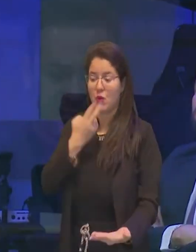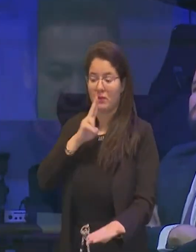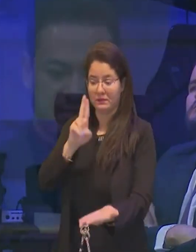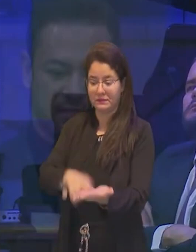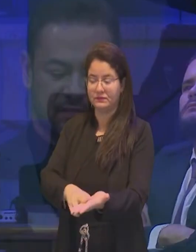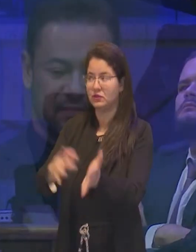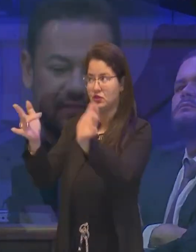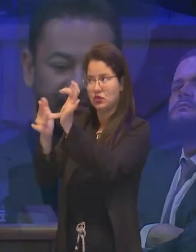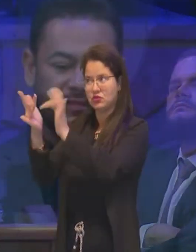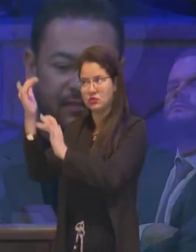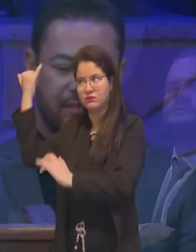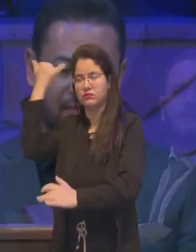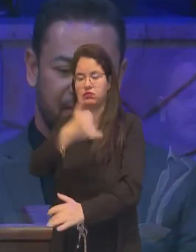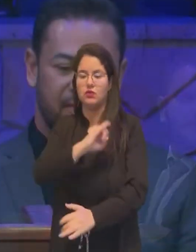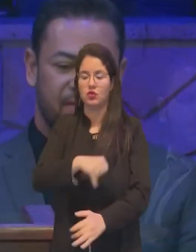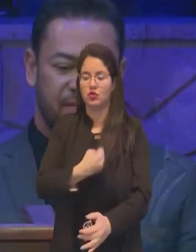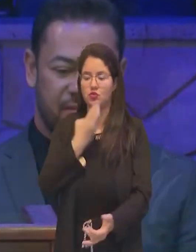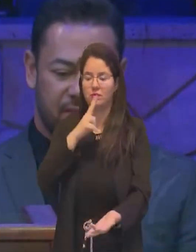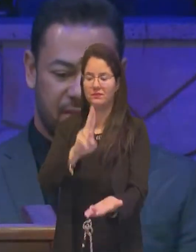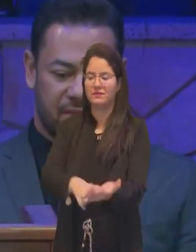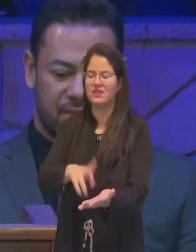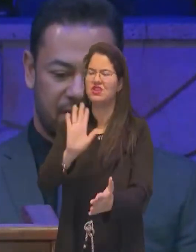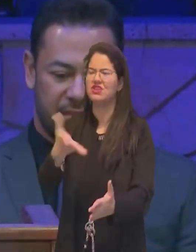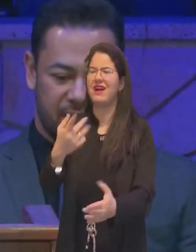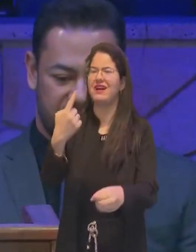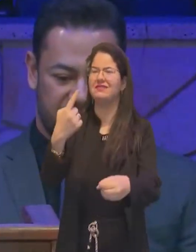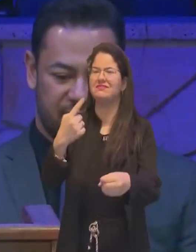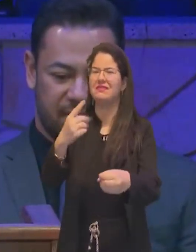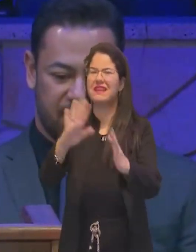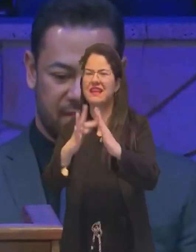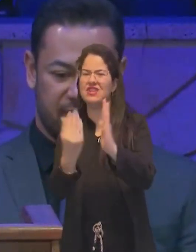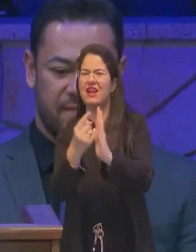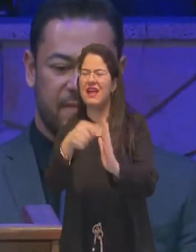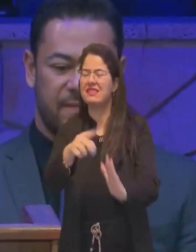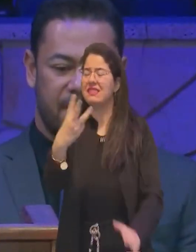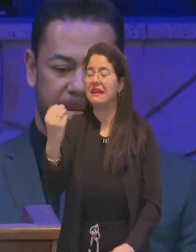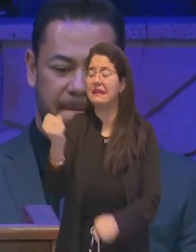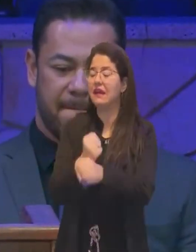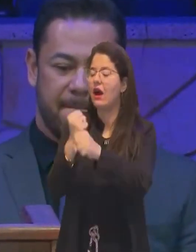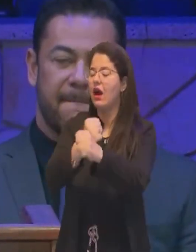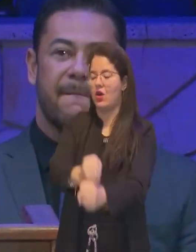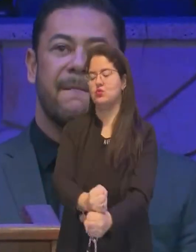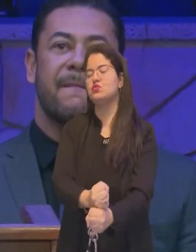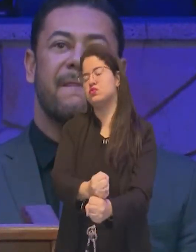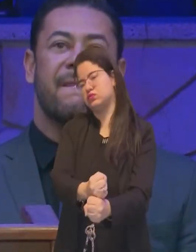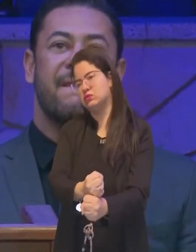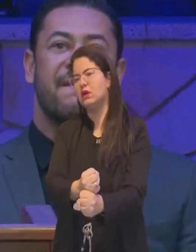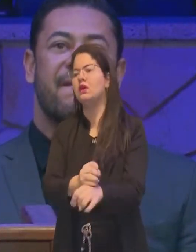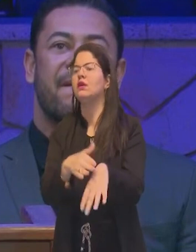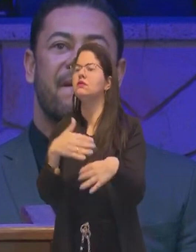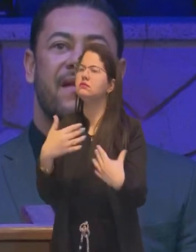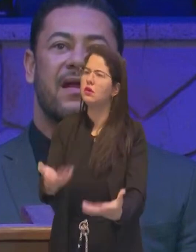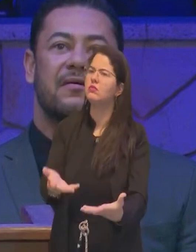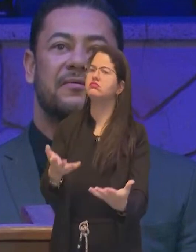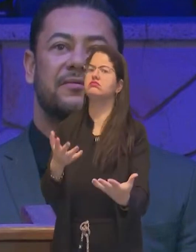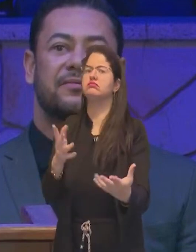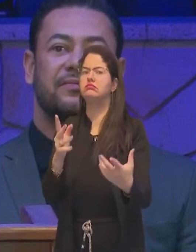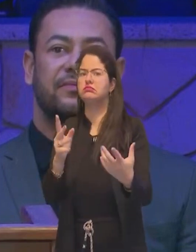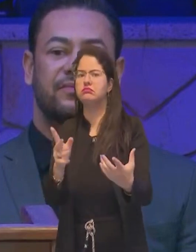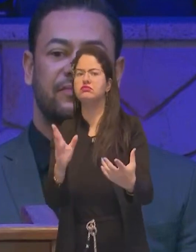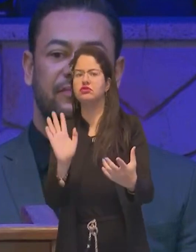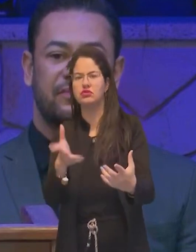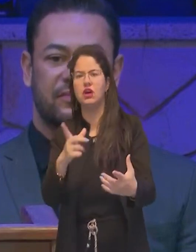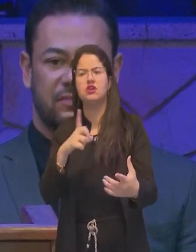Jesus, a igreja de Éfeso já tinha cerca de 30 anos. Então, eles provavelmente já tinham uma construção